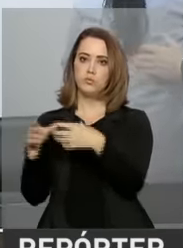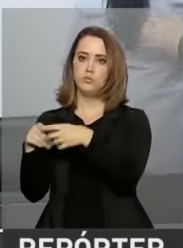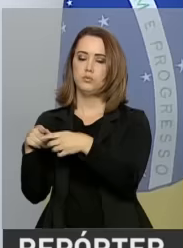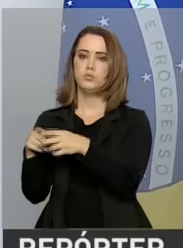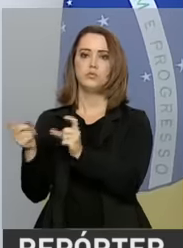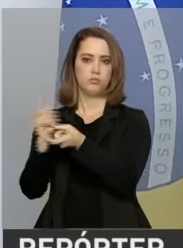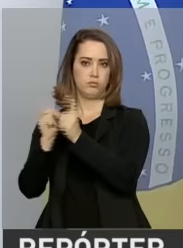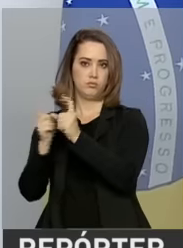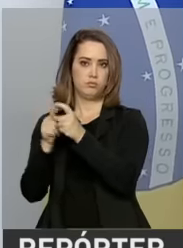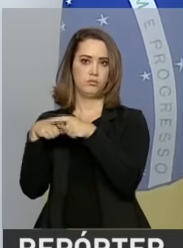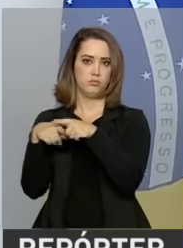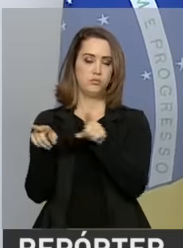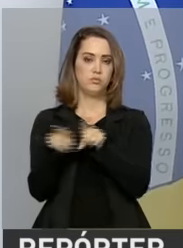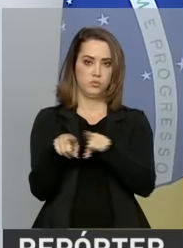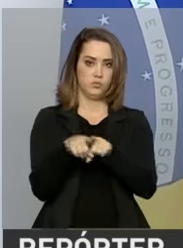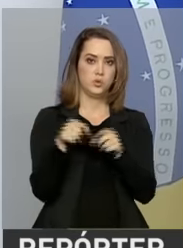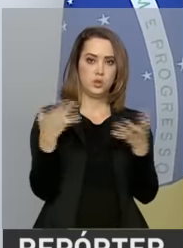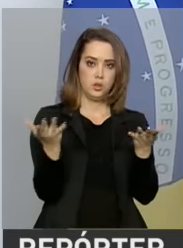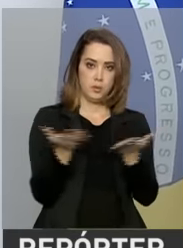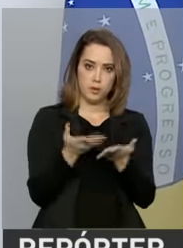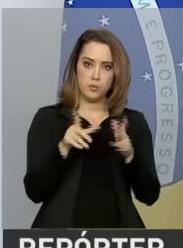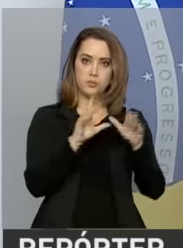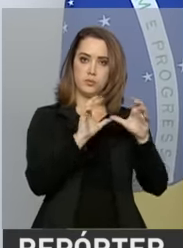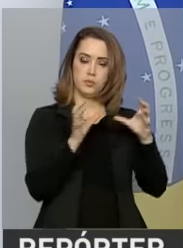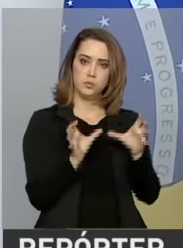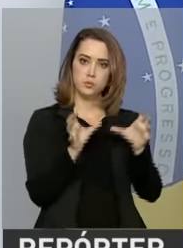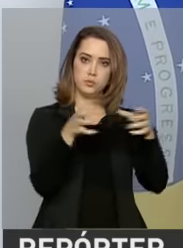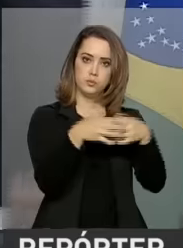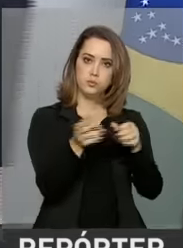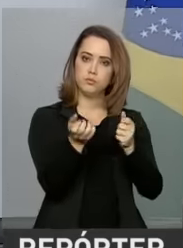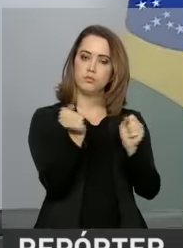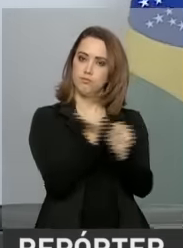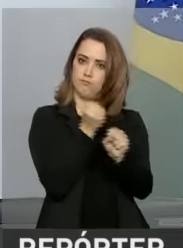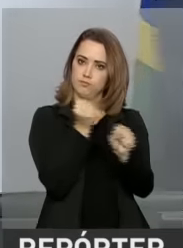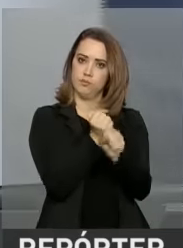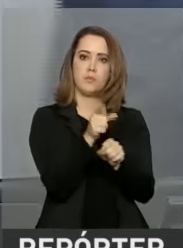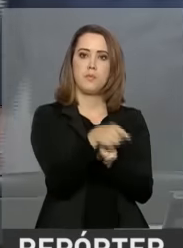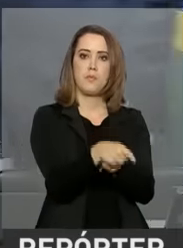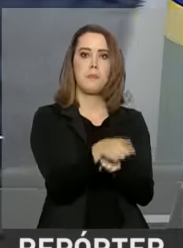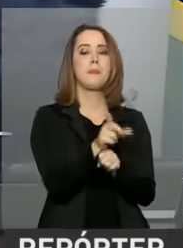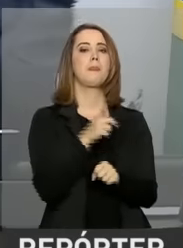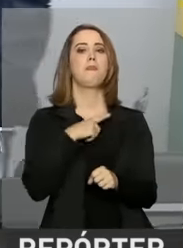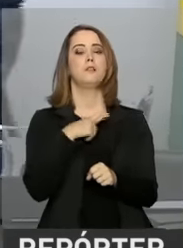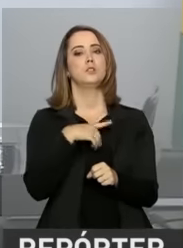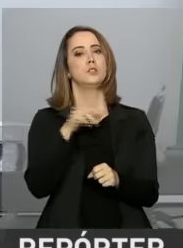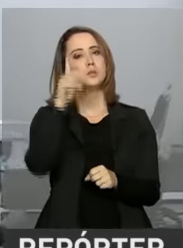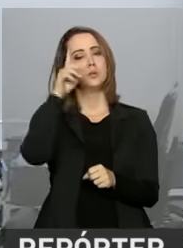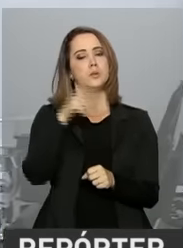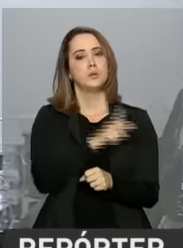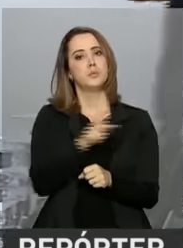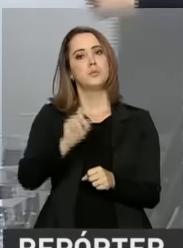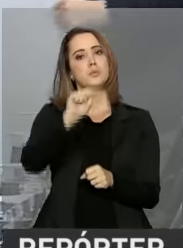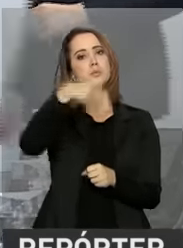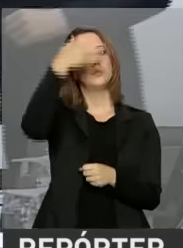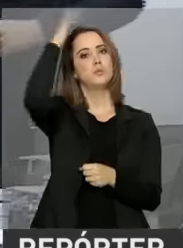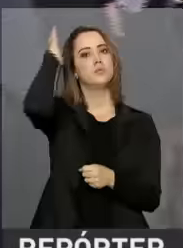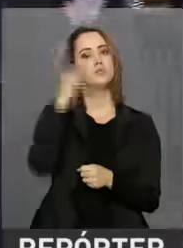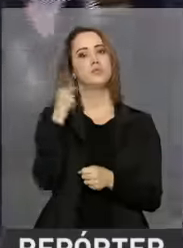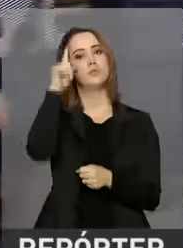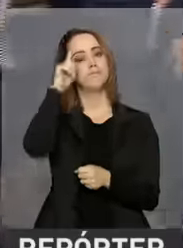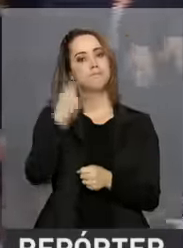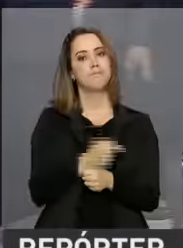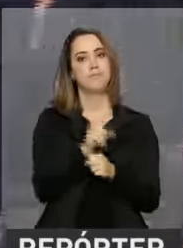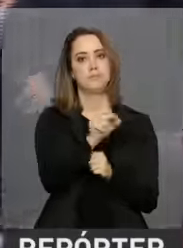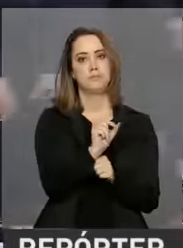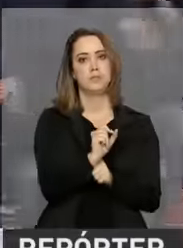institucional E hoje foi a vez do núcleo de infraestrutura entre as determinações repassadas pelo presidente exercício para os ministros da